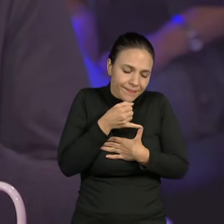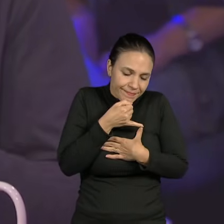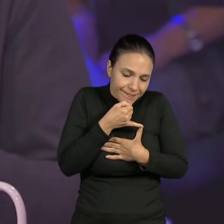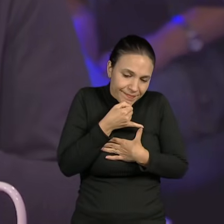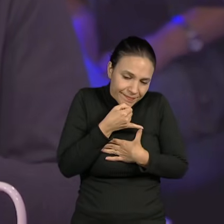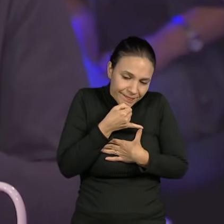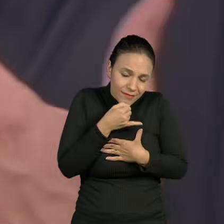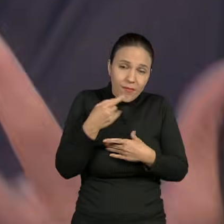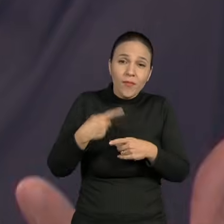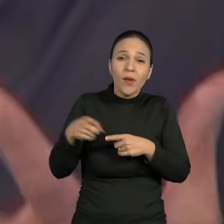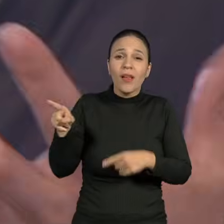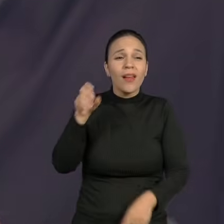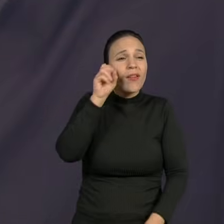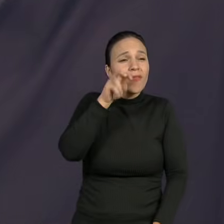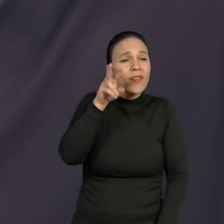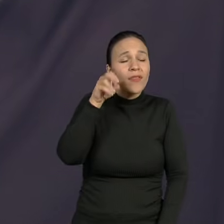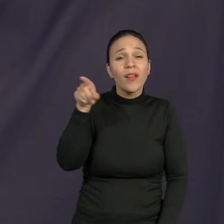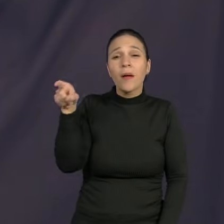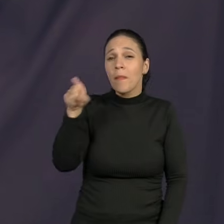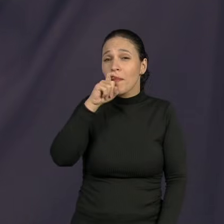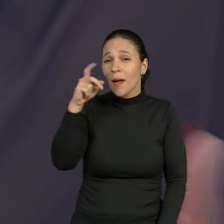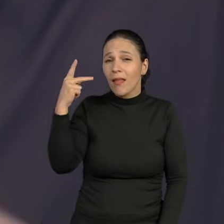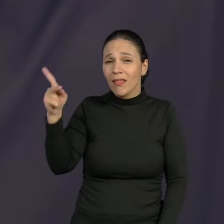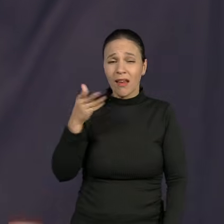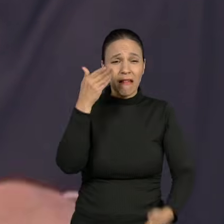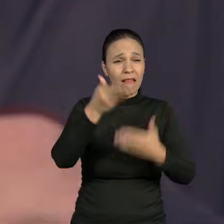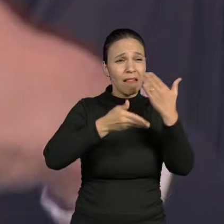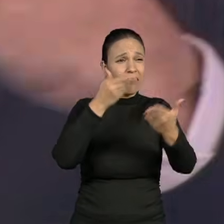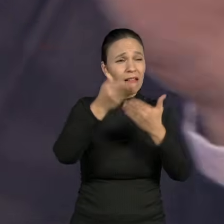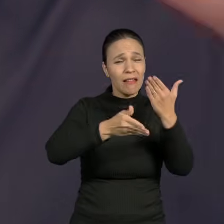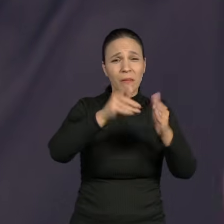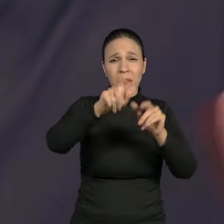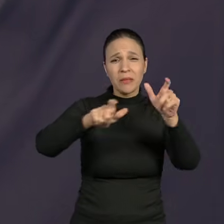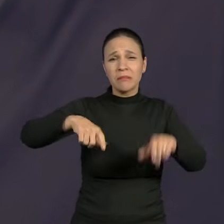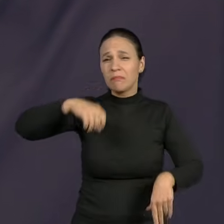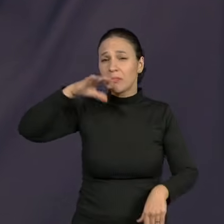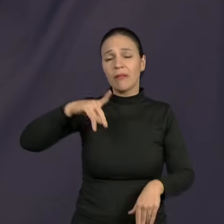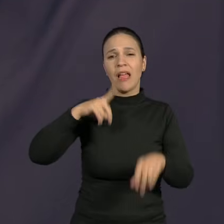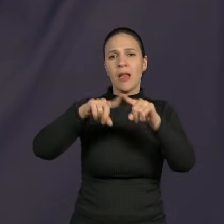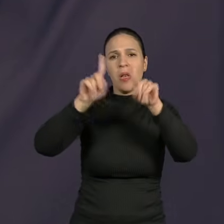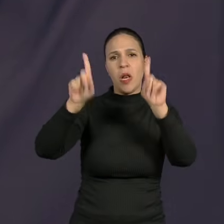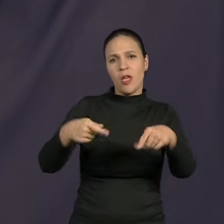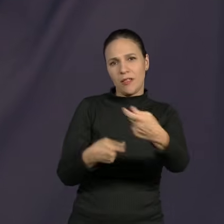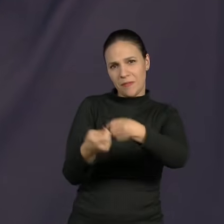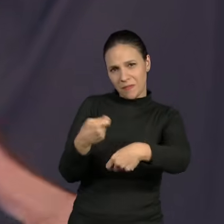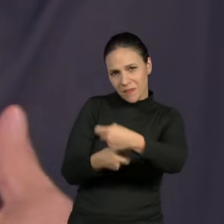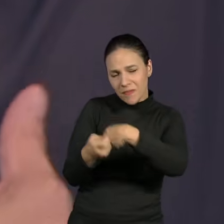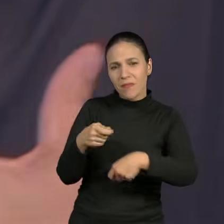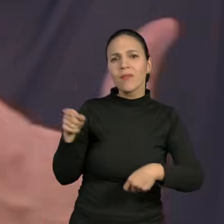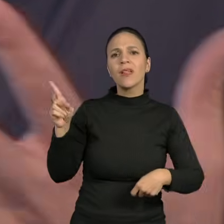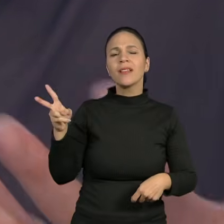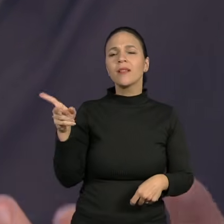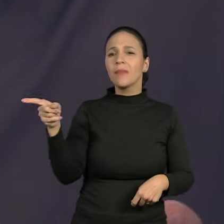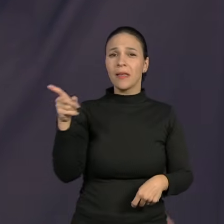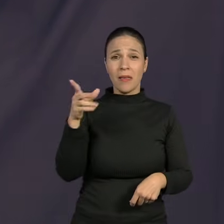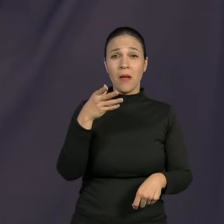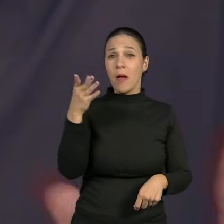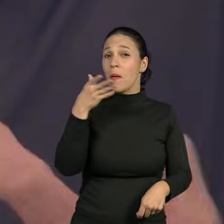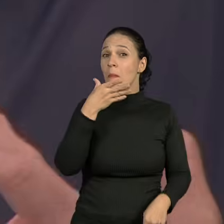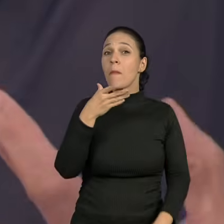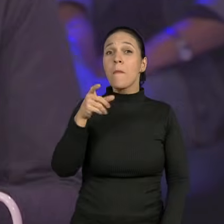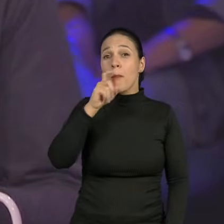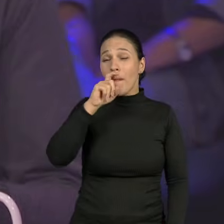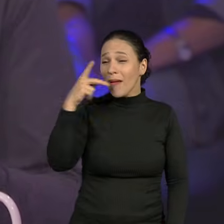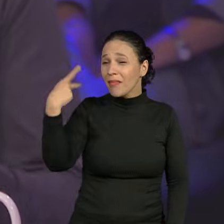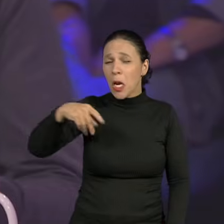da forma com que o pai tratava as pessoas. Então, o pai tinha um comércio e ele ficava constrangido de ver o